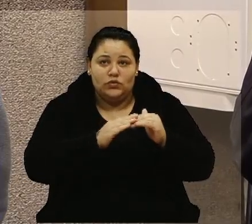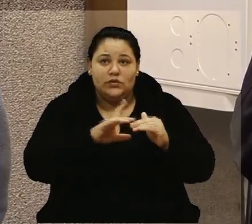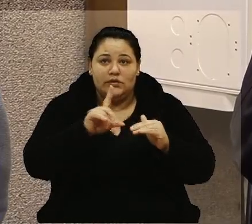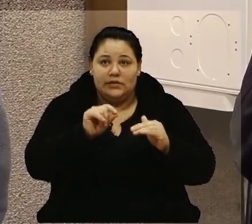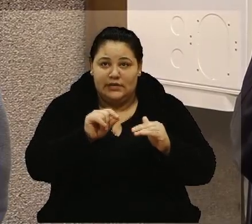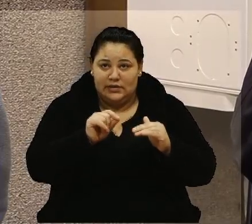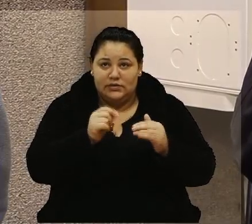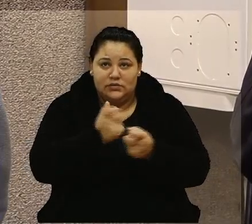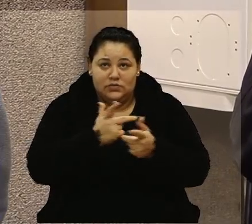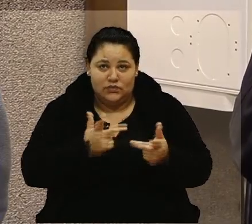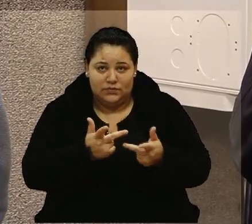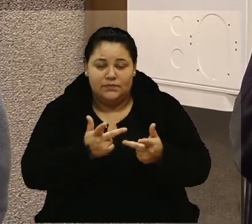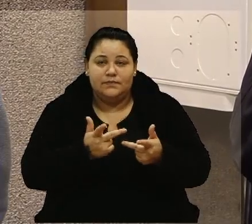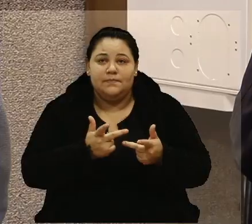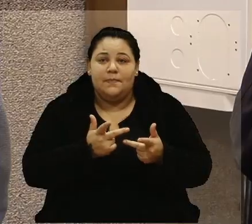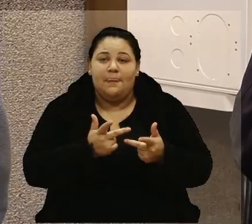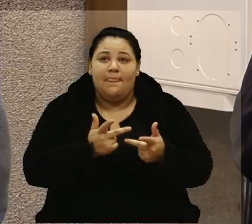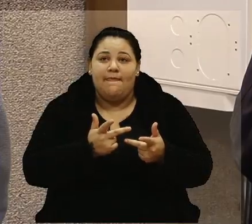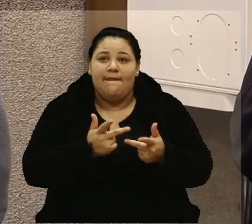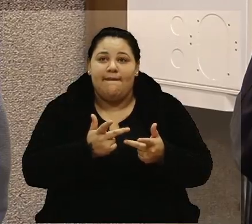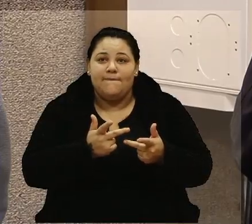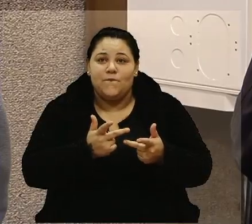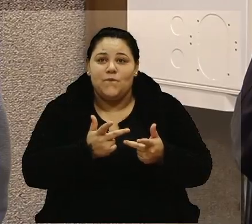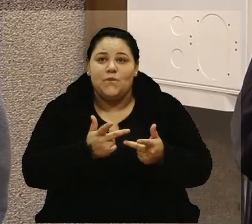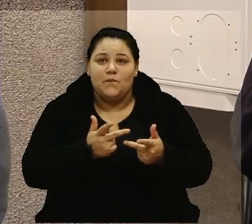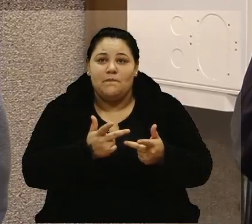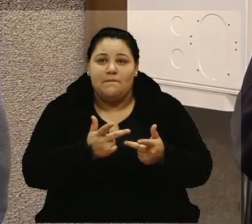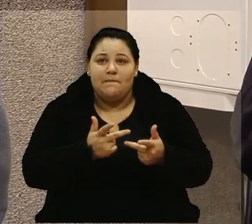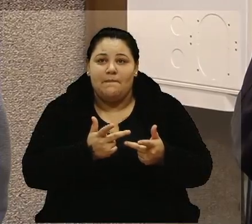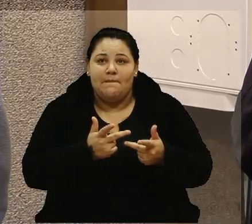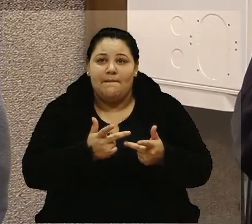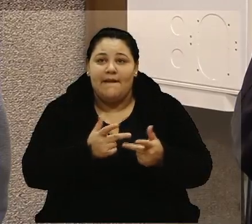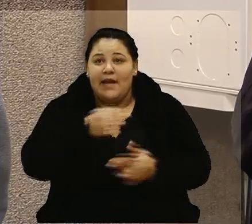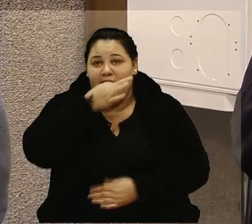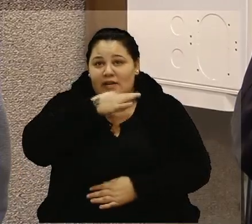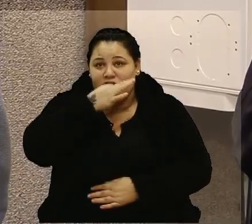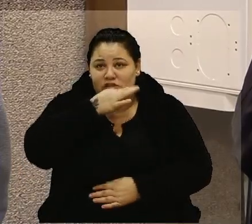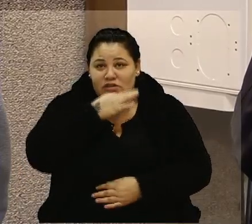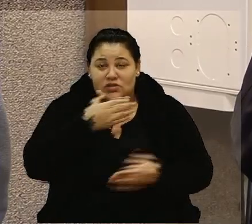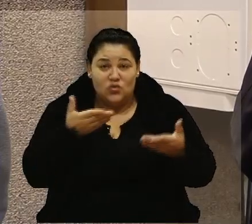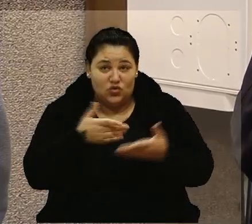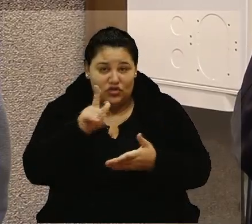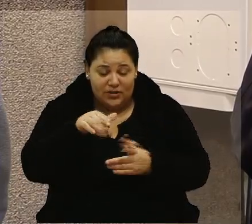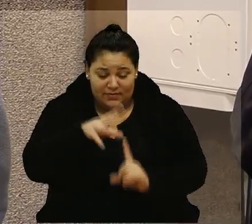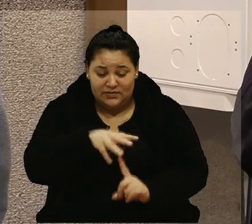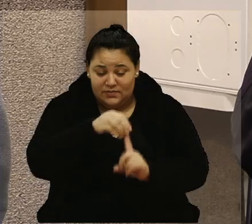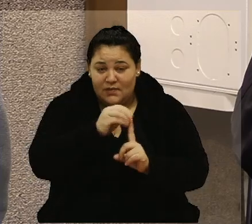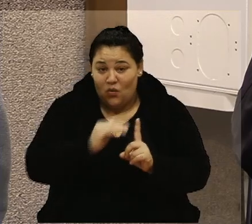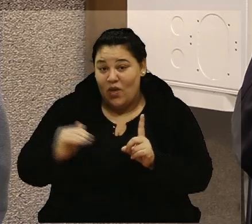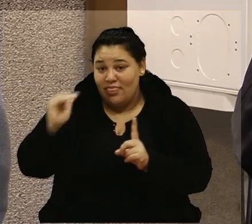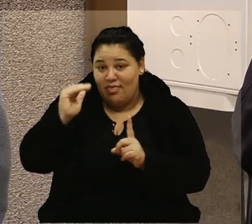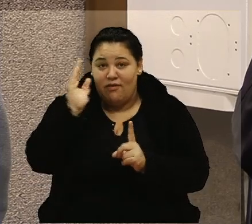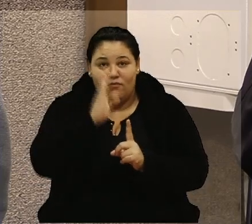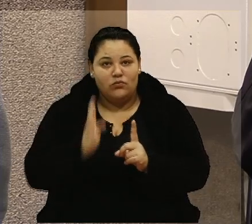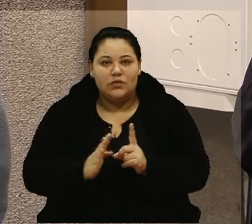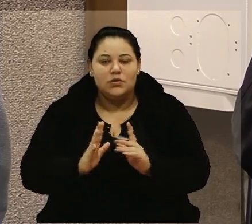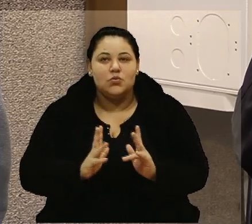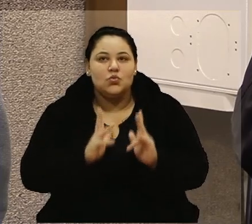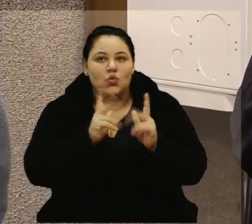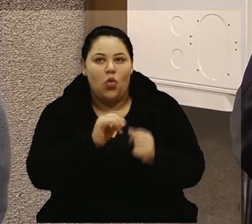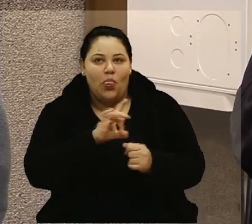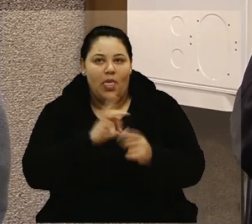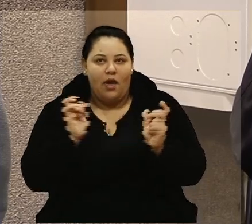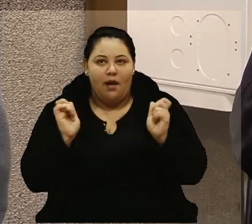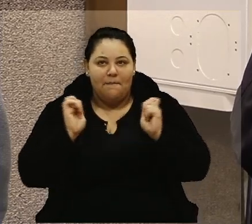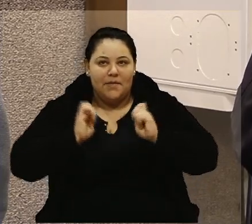de tratamento de esgoto. Né? Então, Caxias hoje é referência a nível de Brasil, com